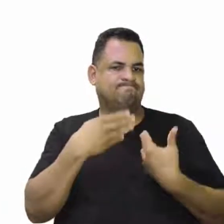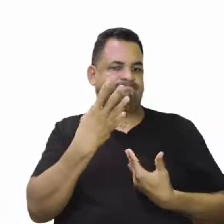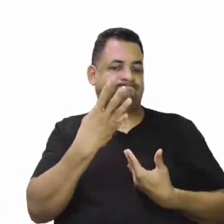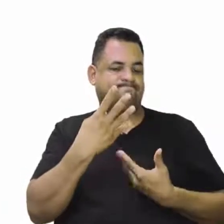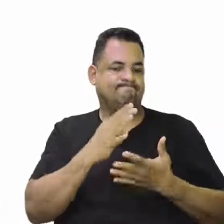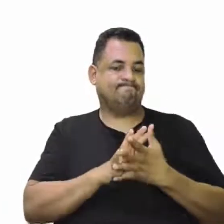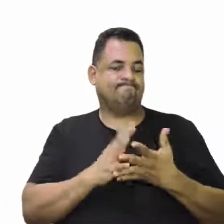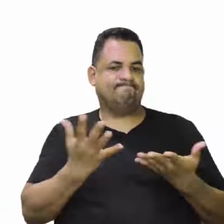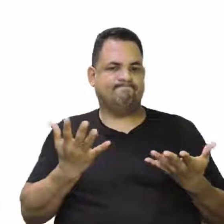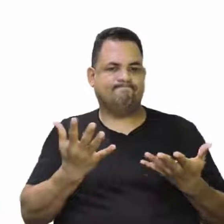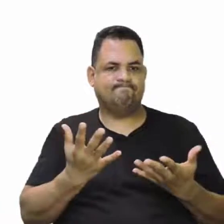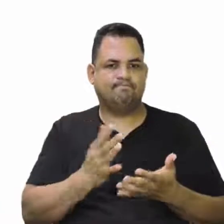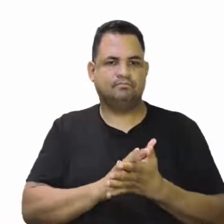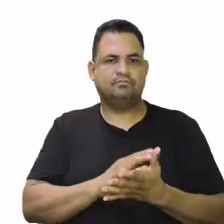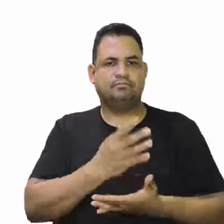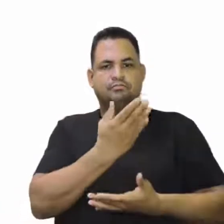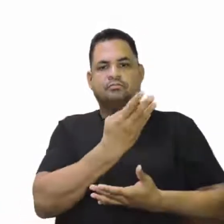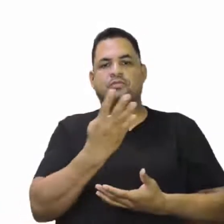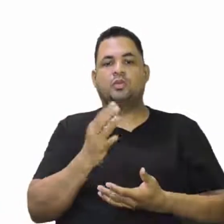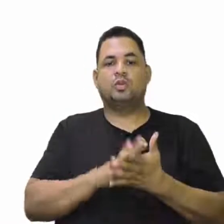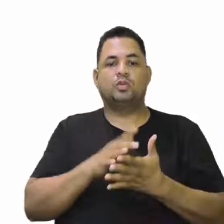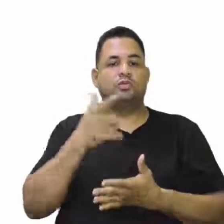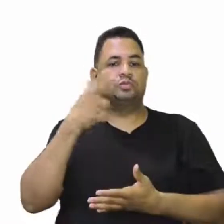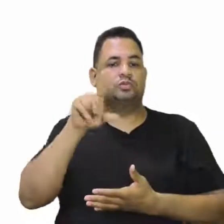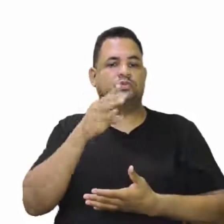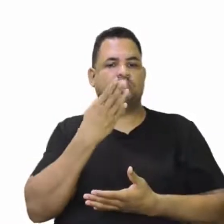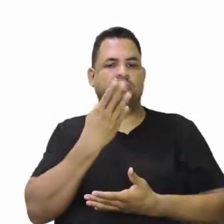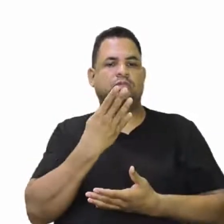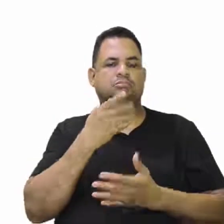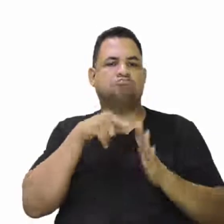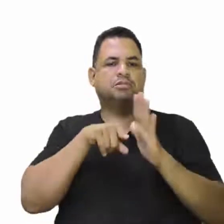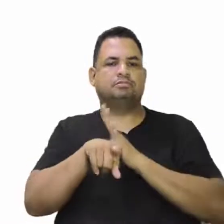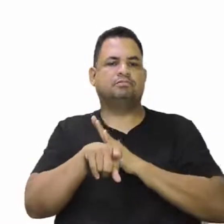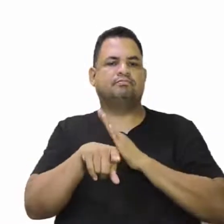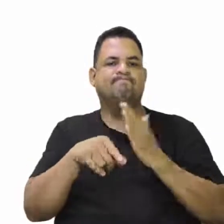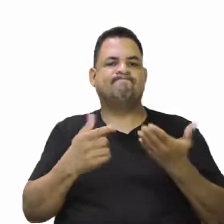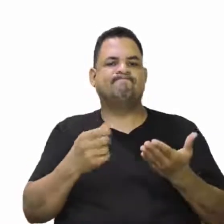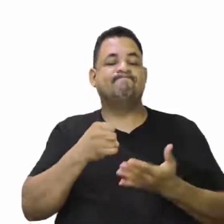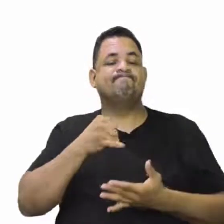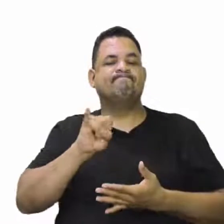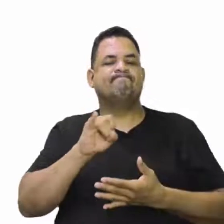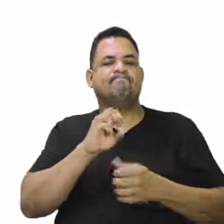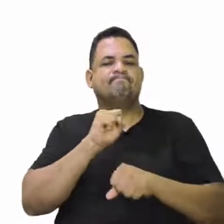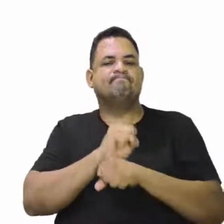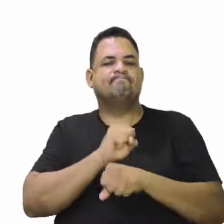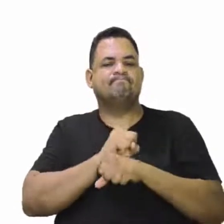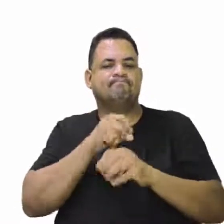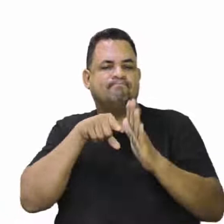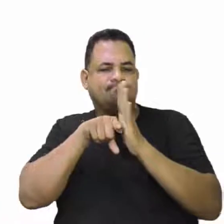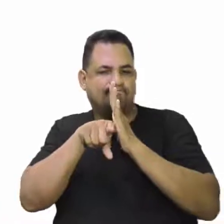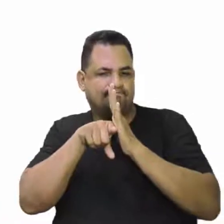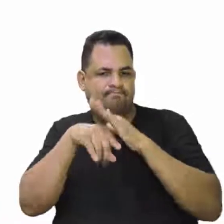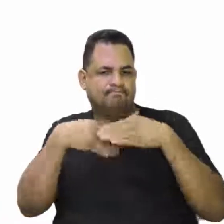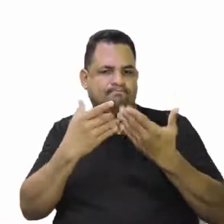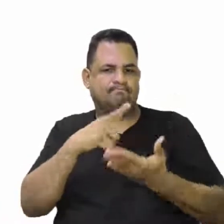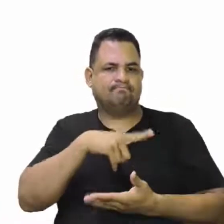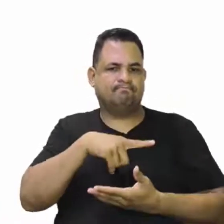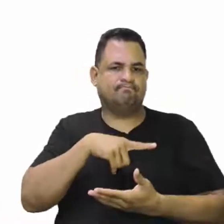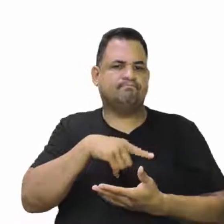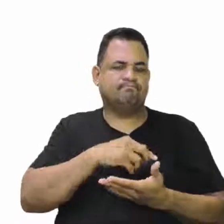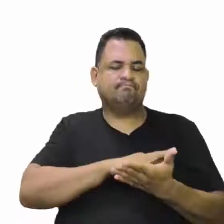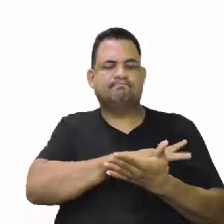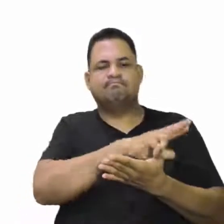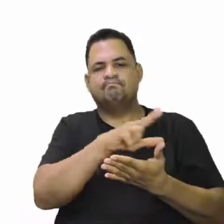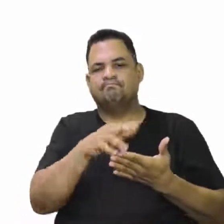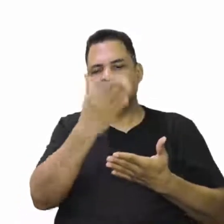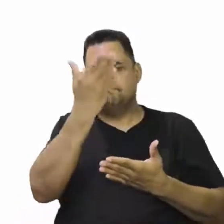incrível. Dessa tirinha, eles conseguiram tirar 4 perguntas. Mas se eles pararem para analisar, Tainá, tem muita